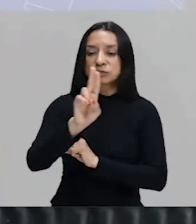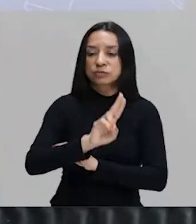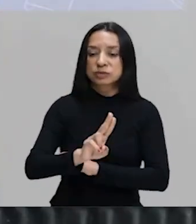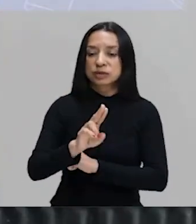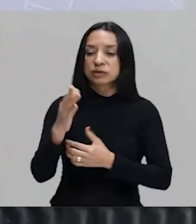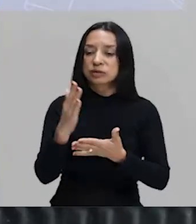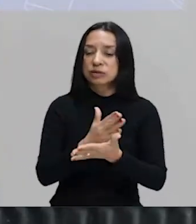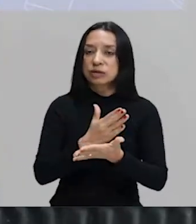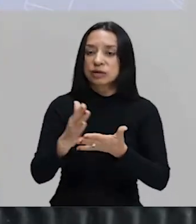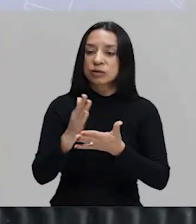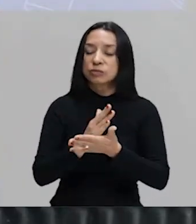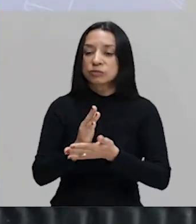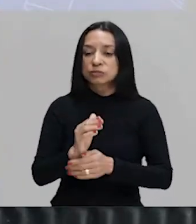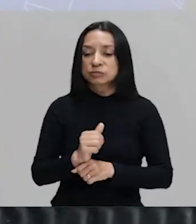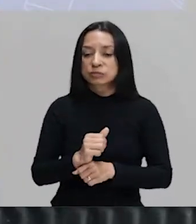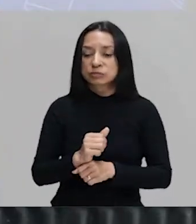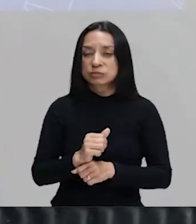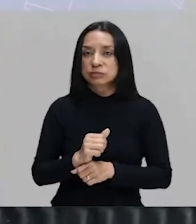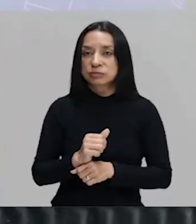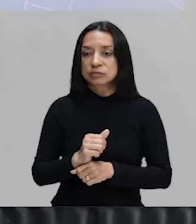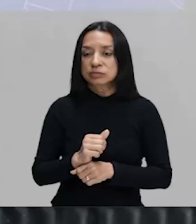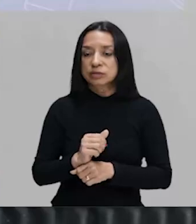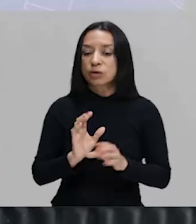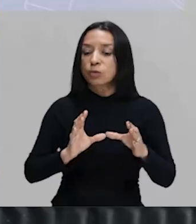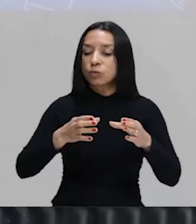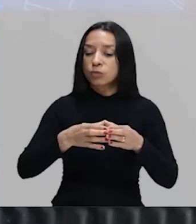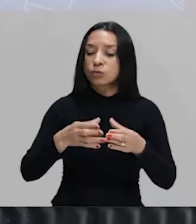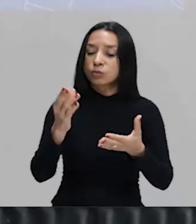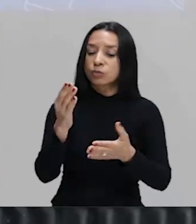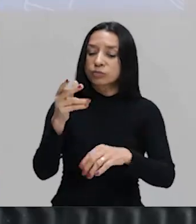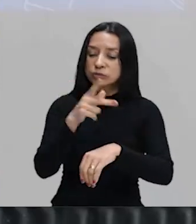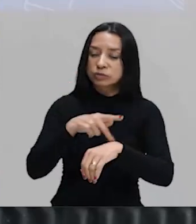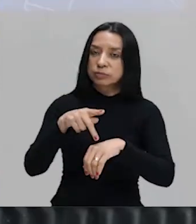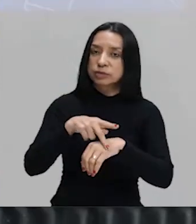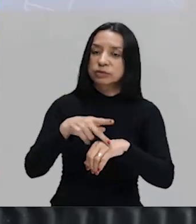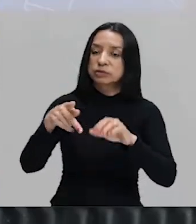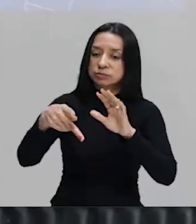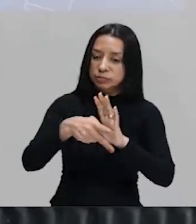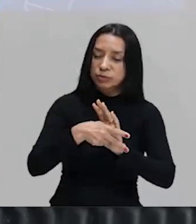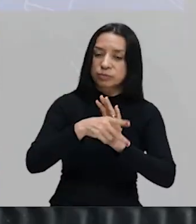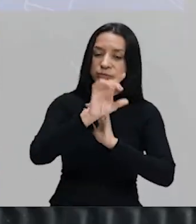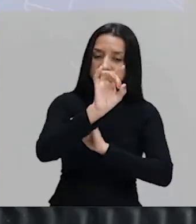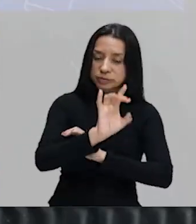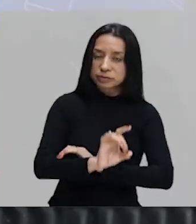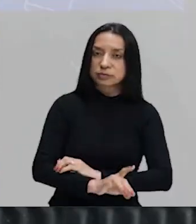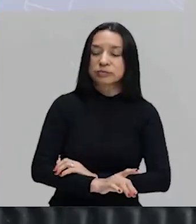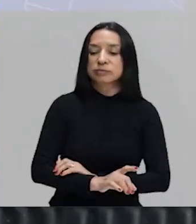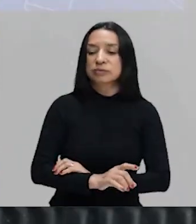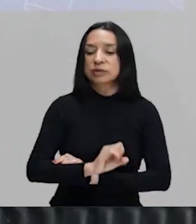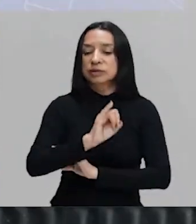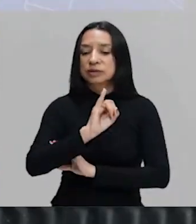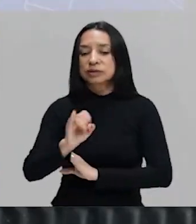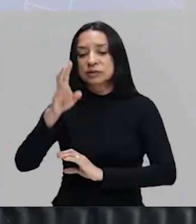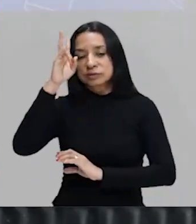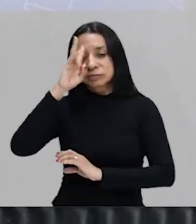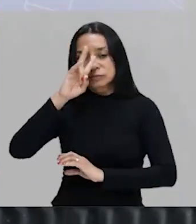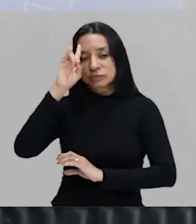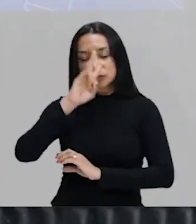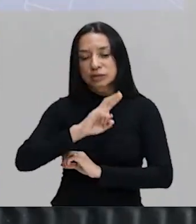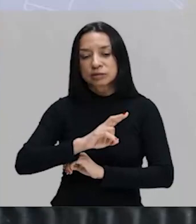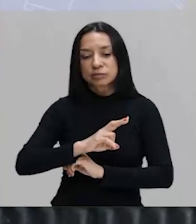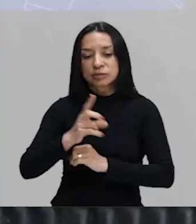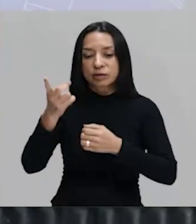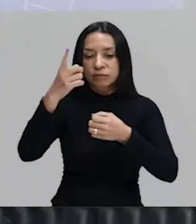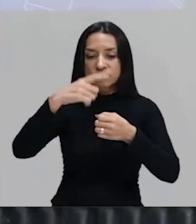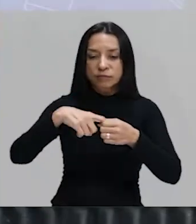em um pequeno grupo de países específicos, tá? E se você não lembra, a gente volta rapidinho, só para